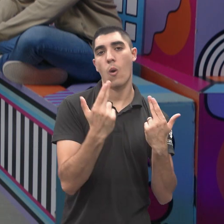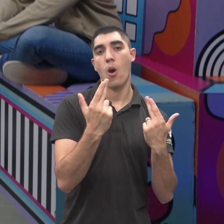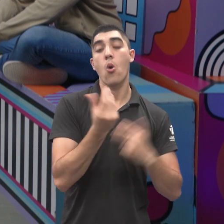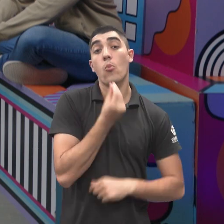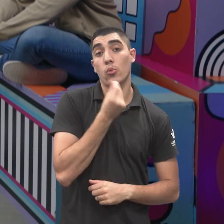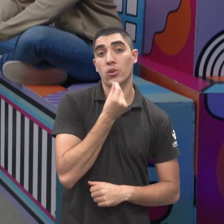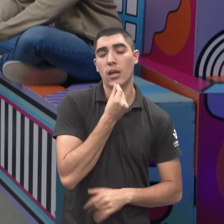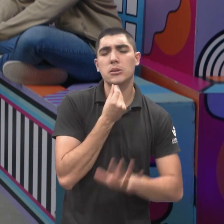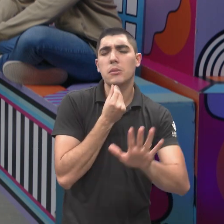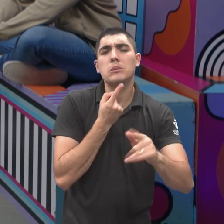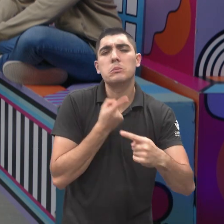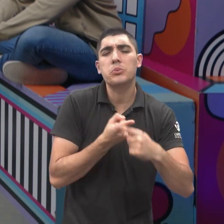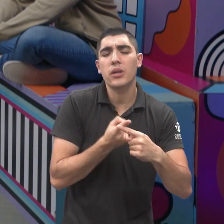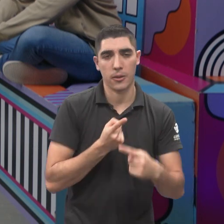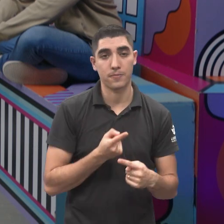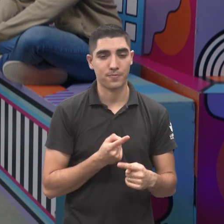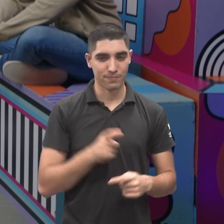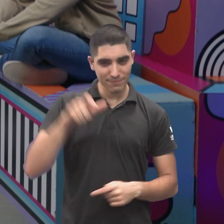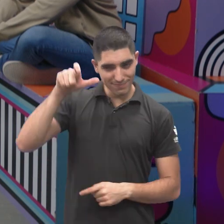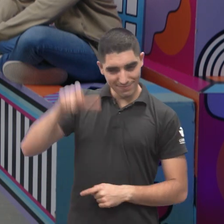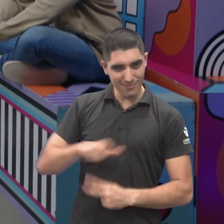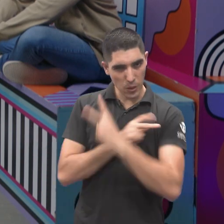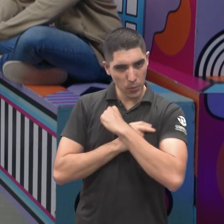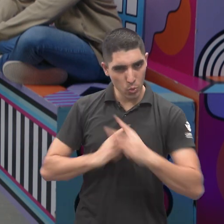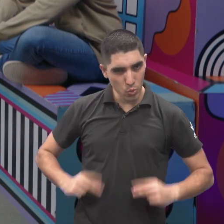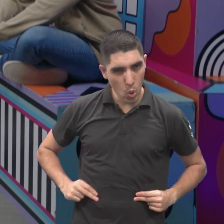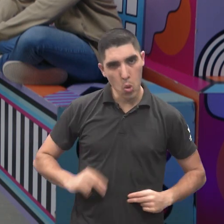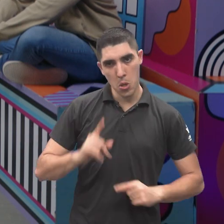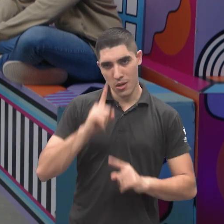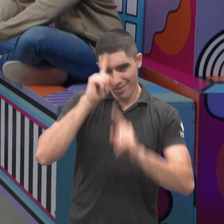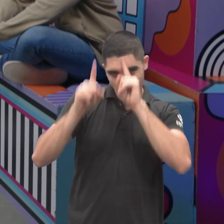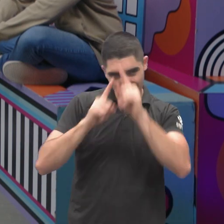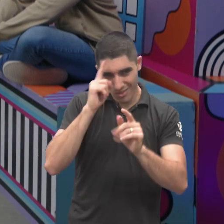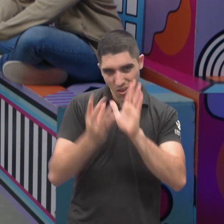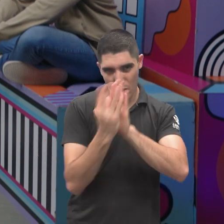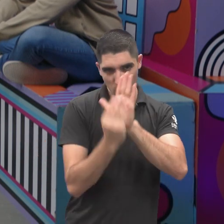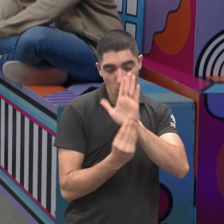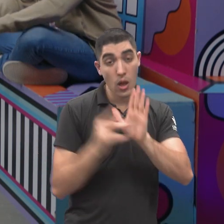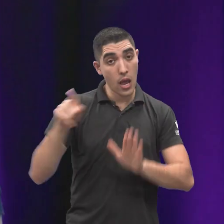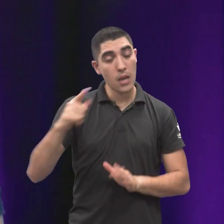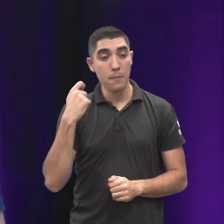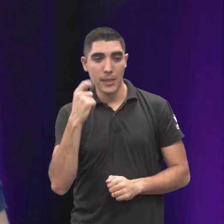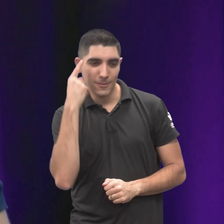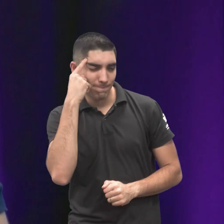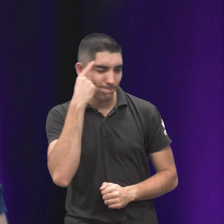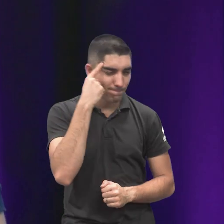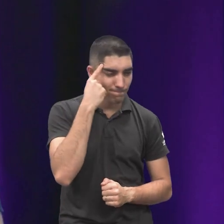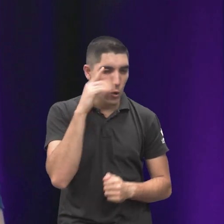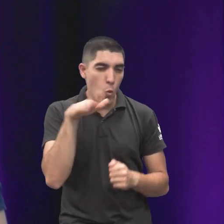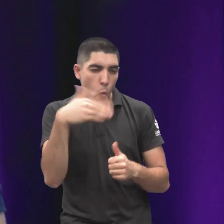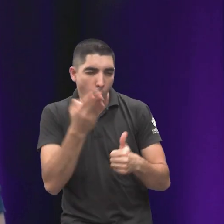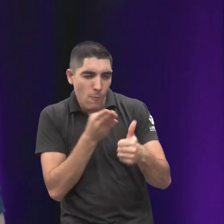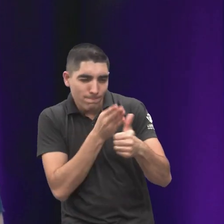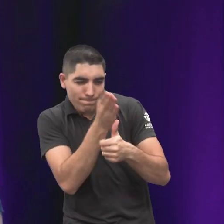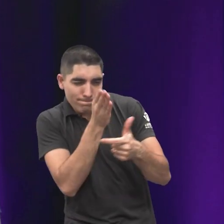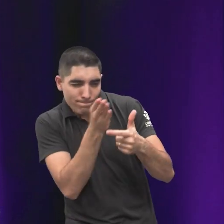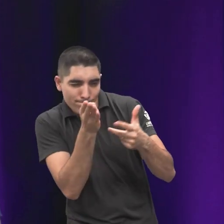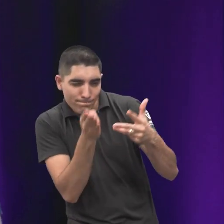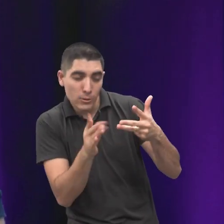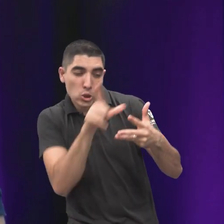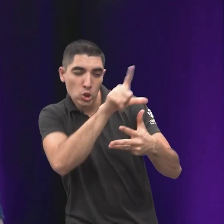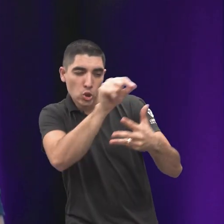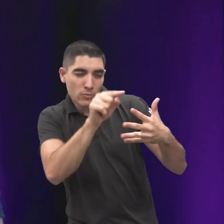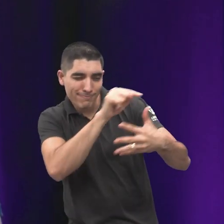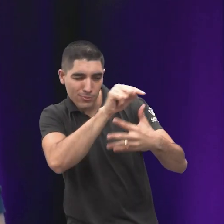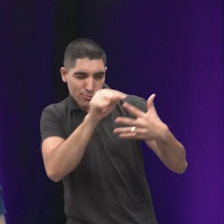formas. Por quê? Porque o produtor ele vai ter que nichar, né? Quando eu digo nichar, ele vai ter que ir muito específico